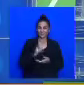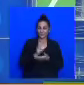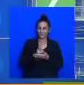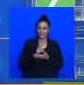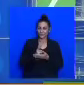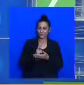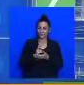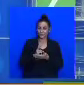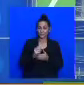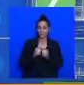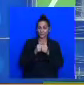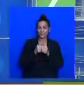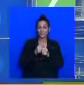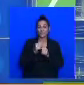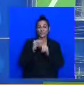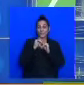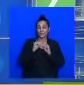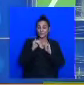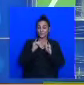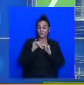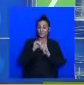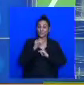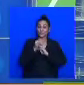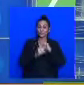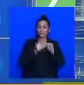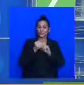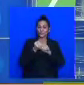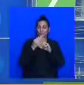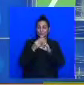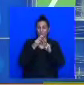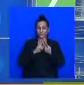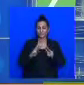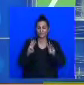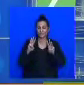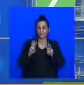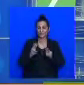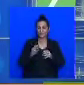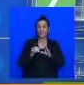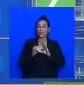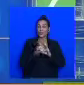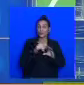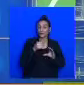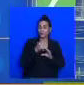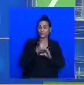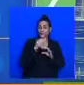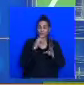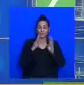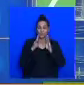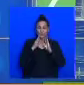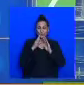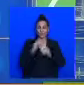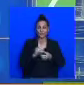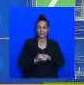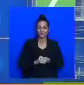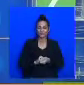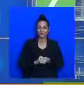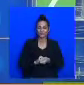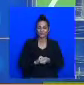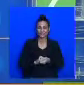segue acompanhando cada detalhe pelo canal da Caixa no YouTube, pelos perfis da Rede TV no YouTube e no Facebook. Bola verde,